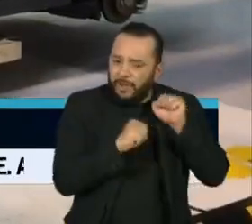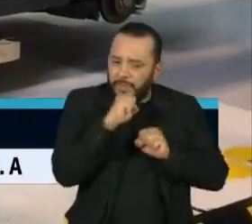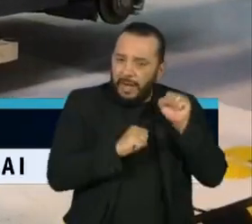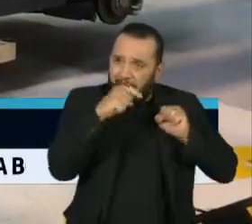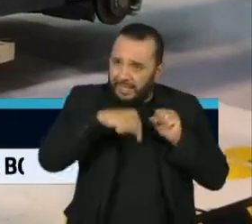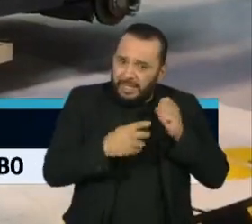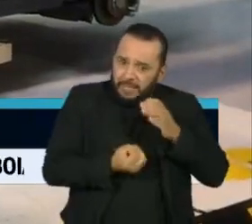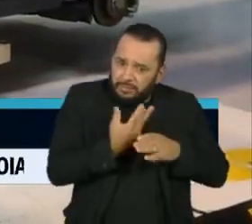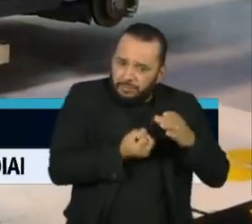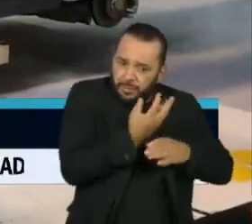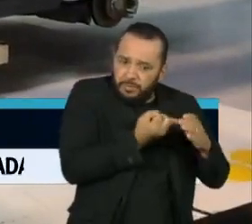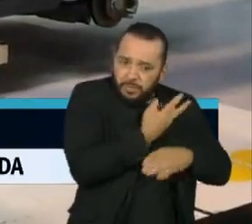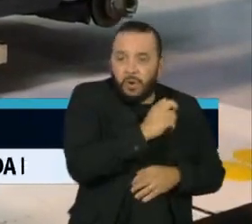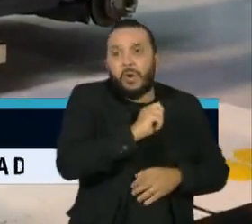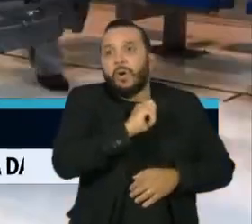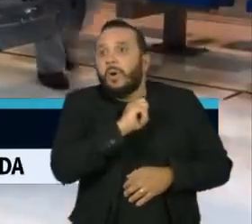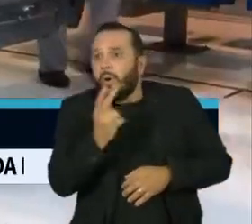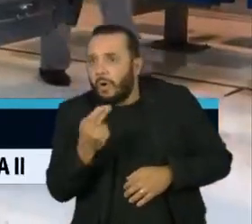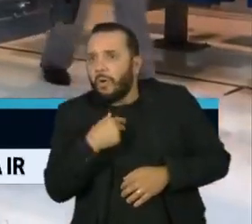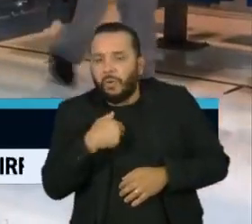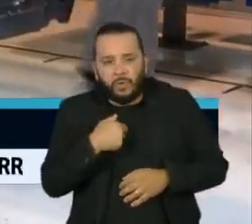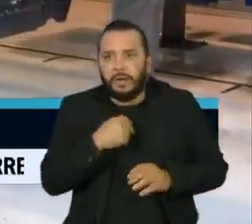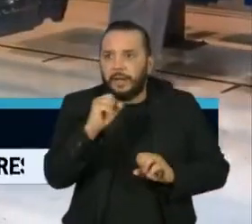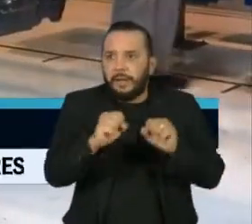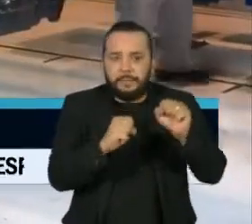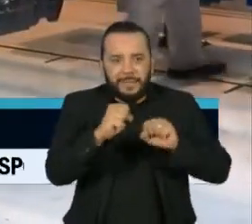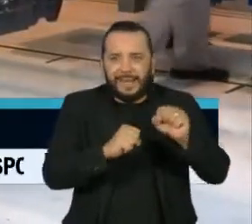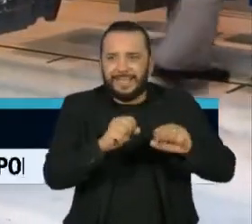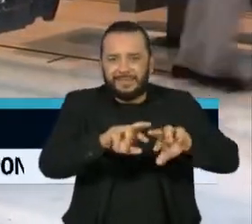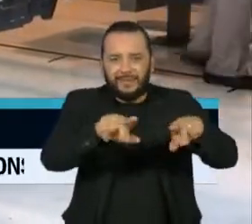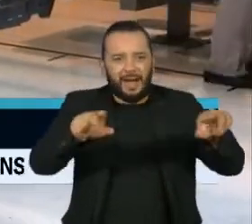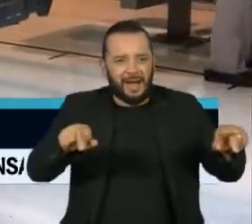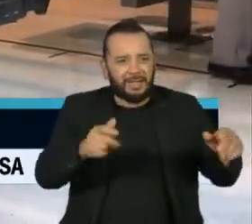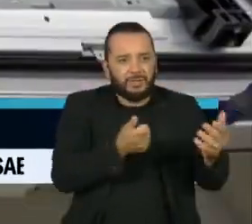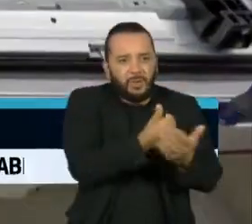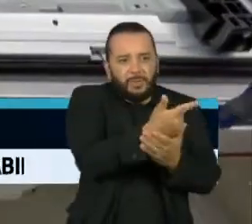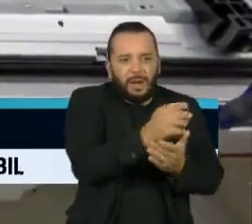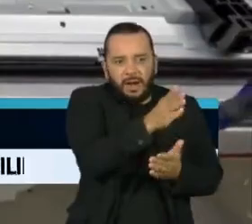mais cadeia interna, para que em momentos como esse crítico que a